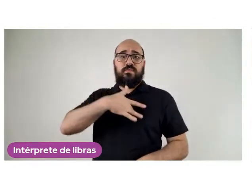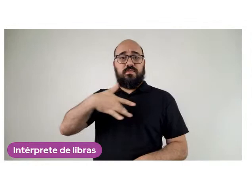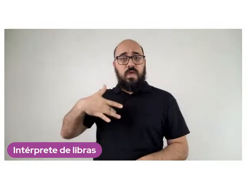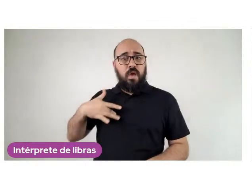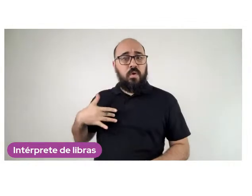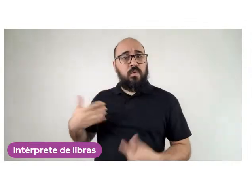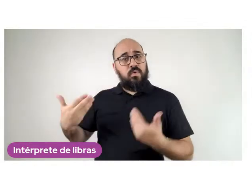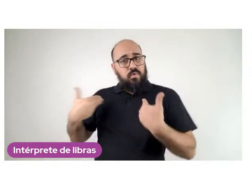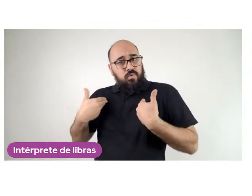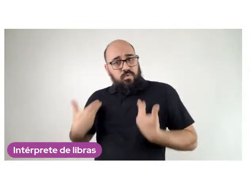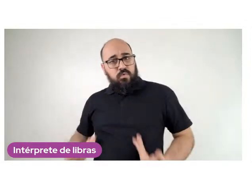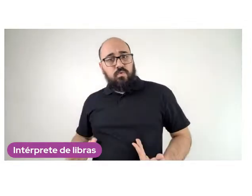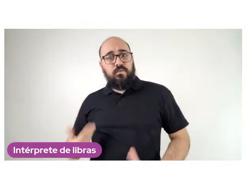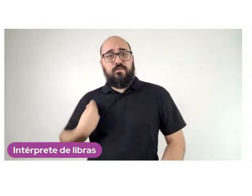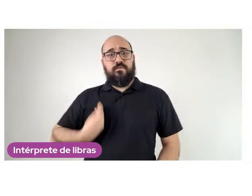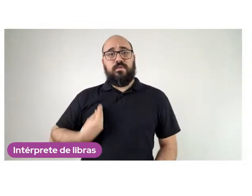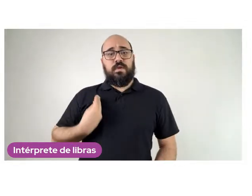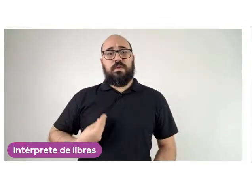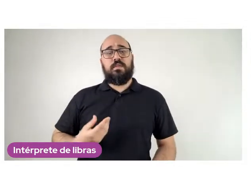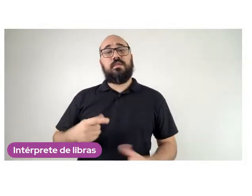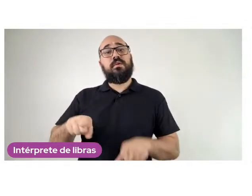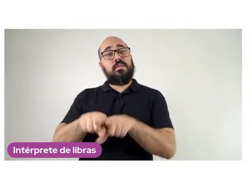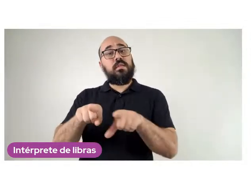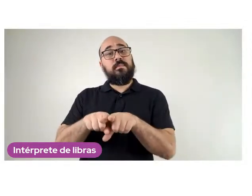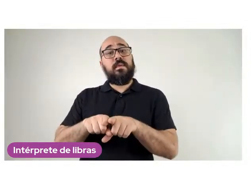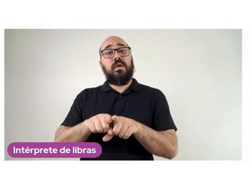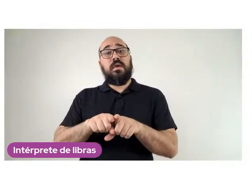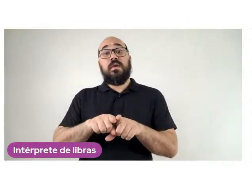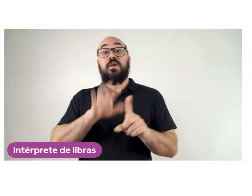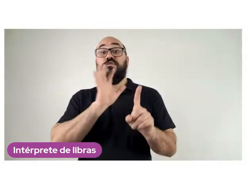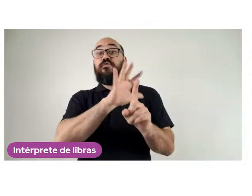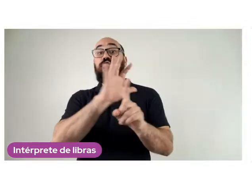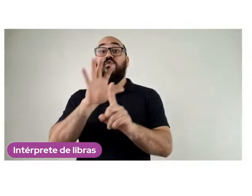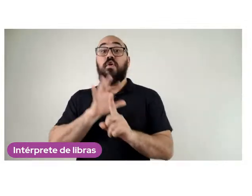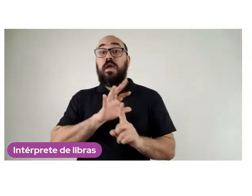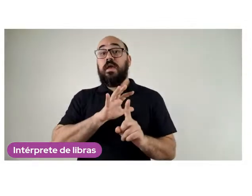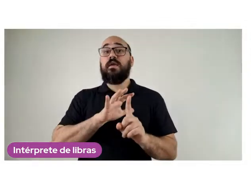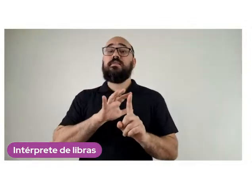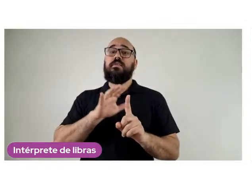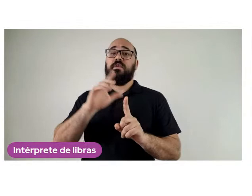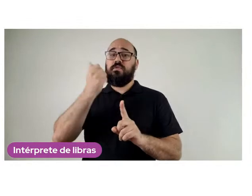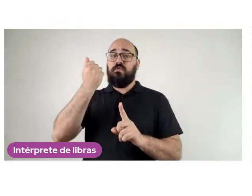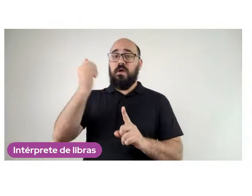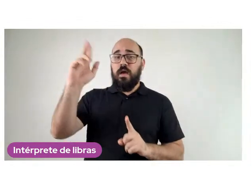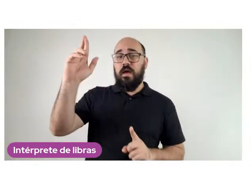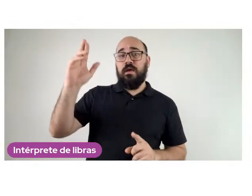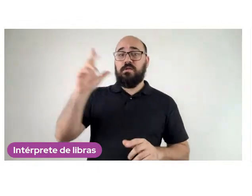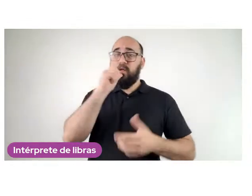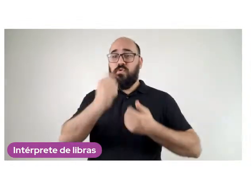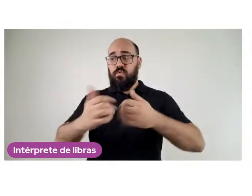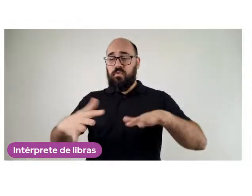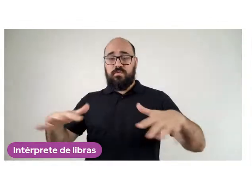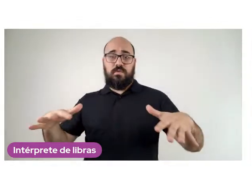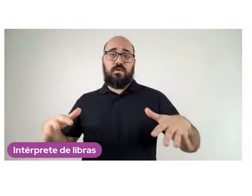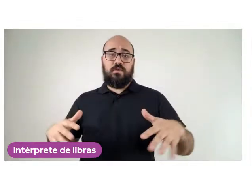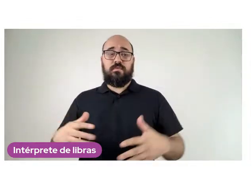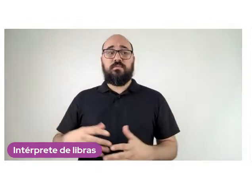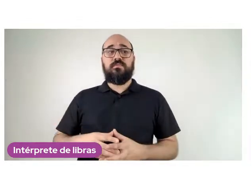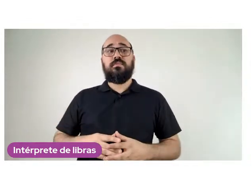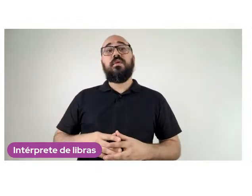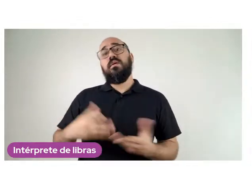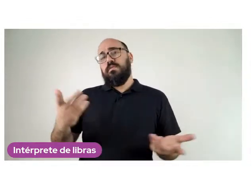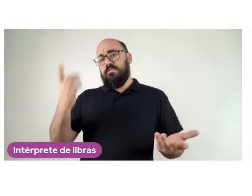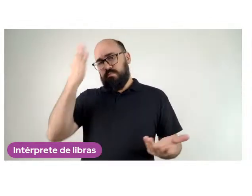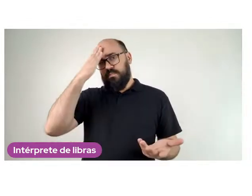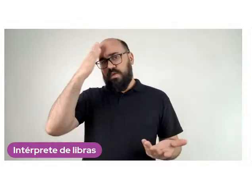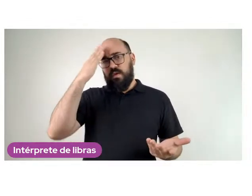E os impactos do clima no oceano vêm do aquecimento, a gente muda o jeito que o oceano se movimenta e o